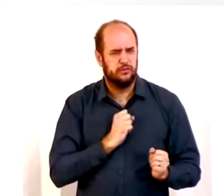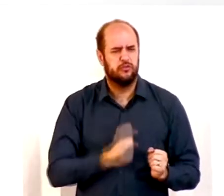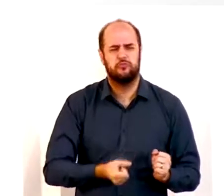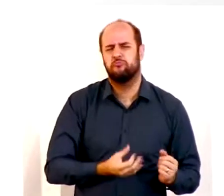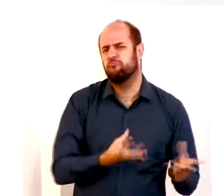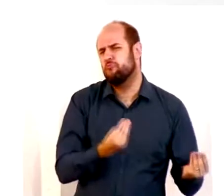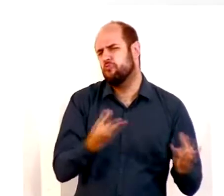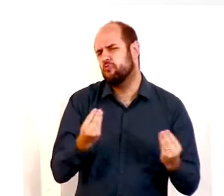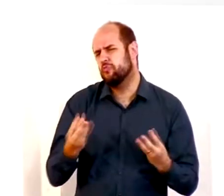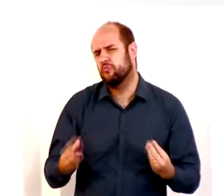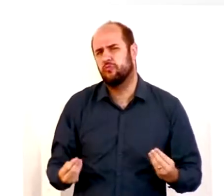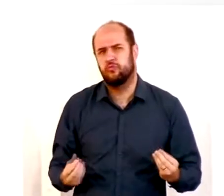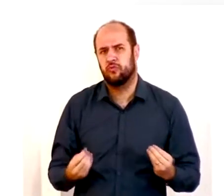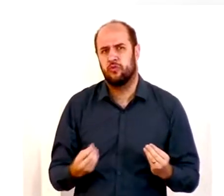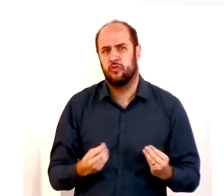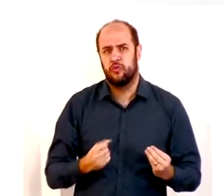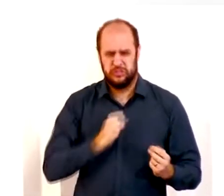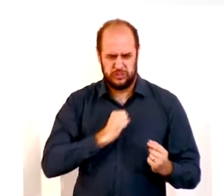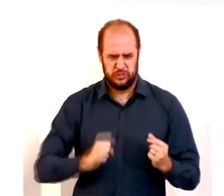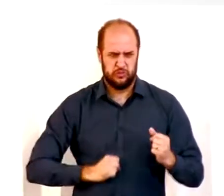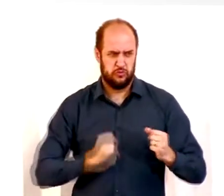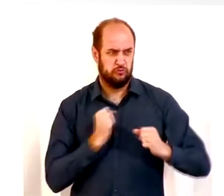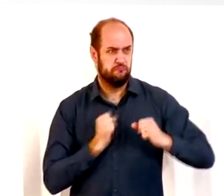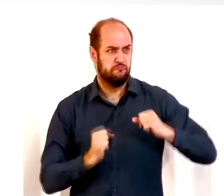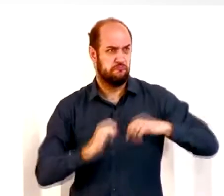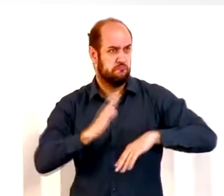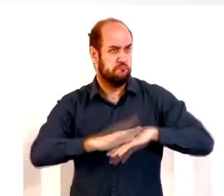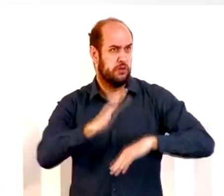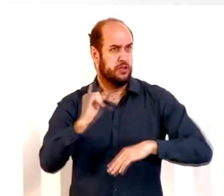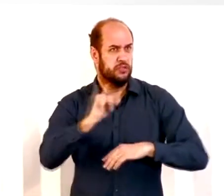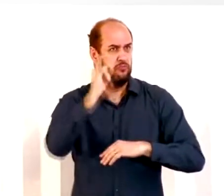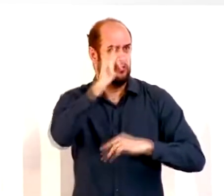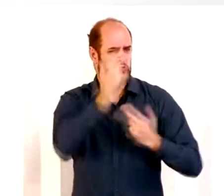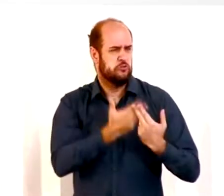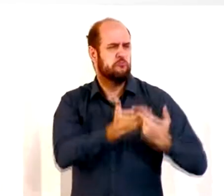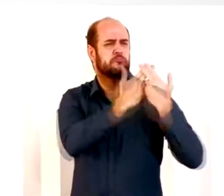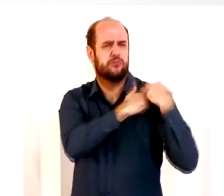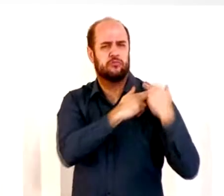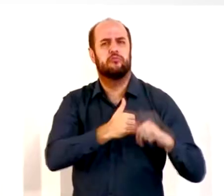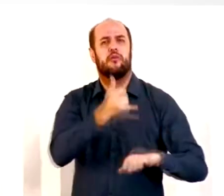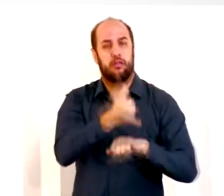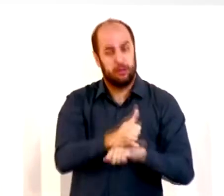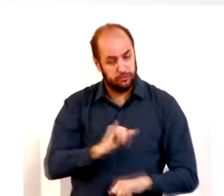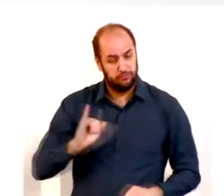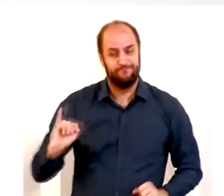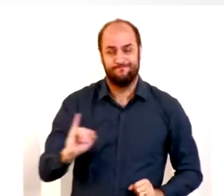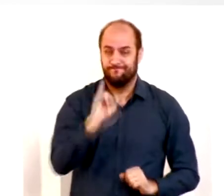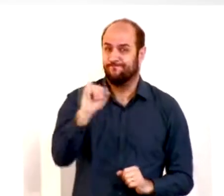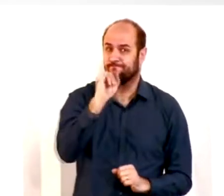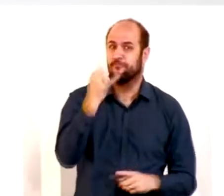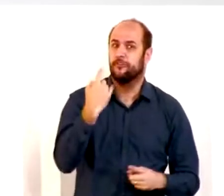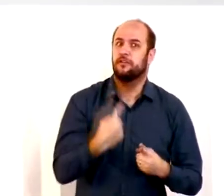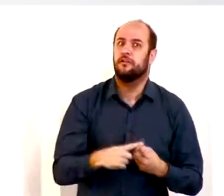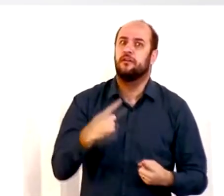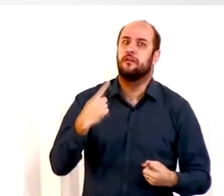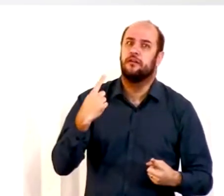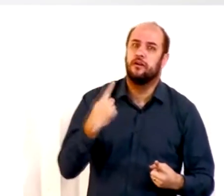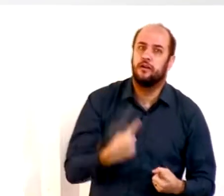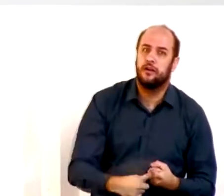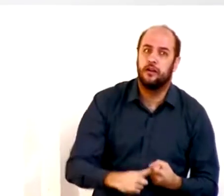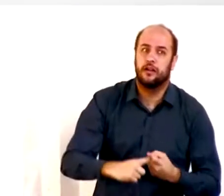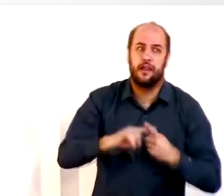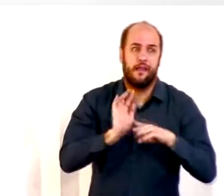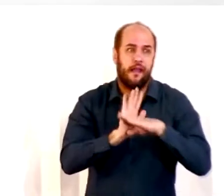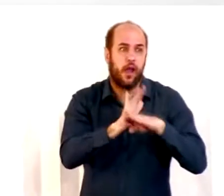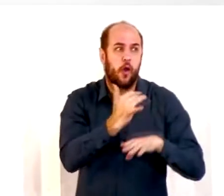muitos. O sumo sacerdote tinha um compromisso muito grande, era uma liderança muito importante, porque ele expiava